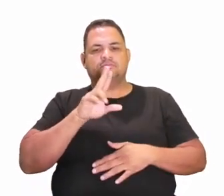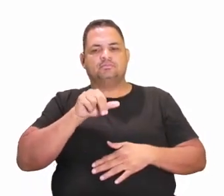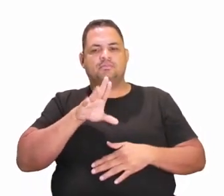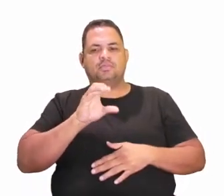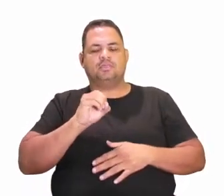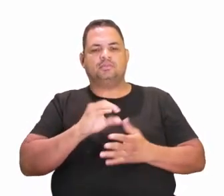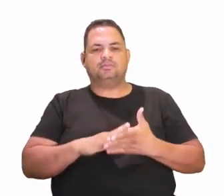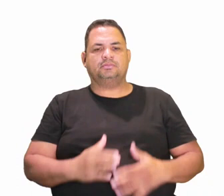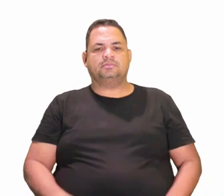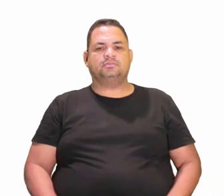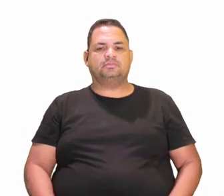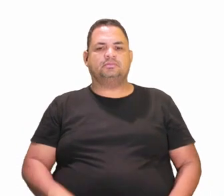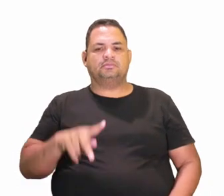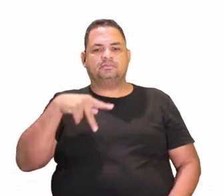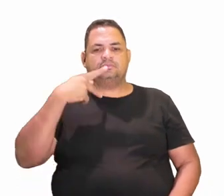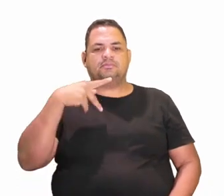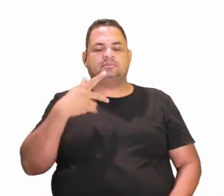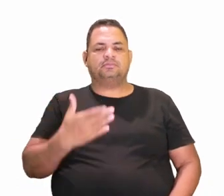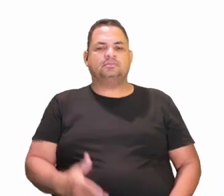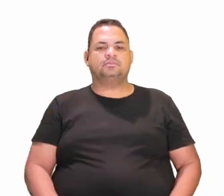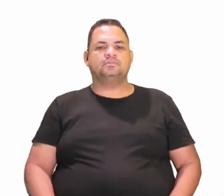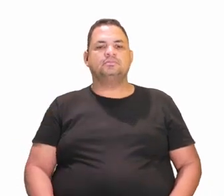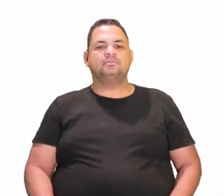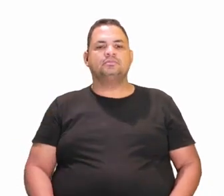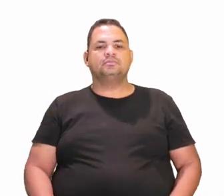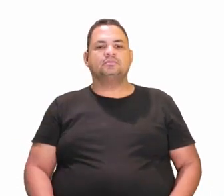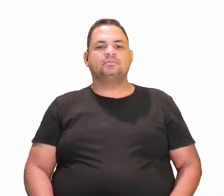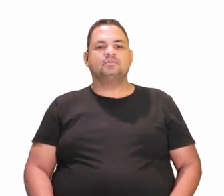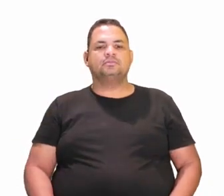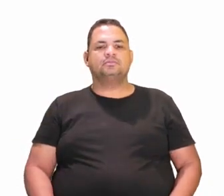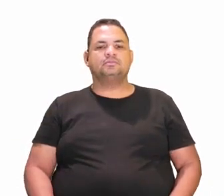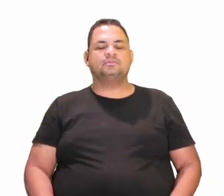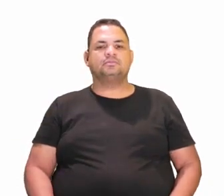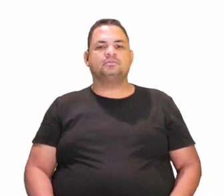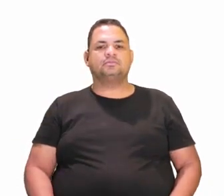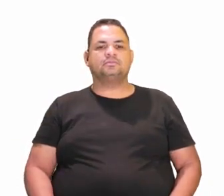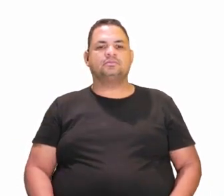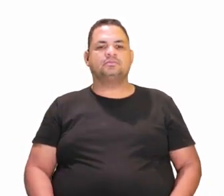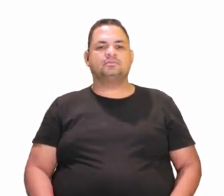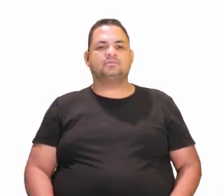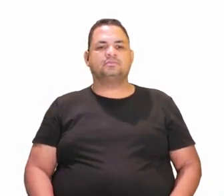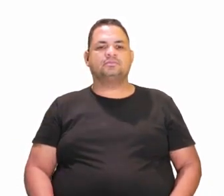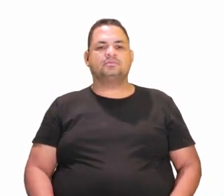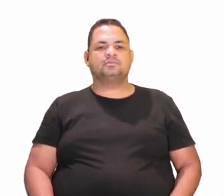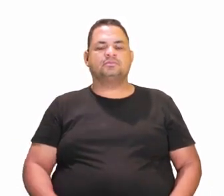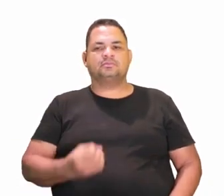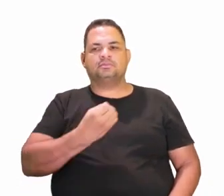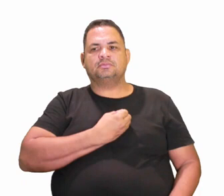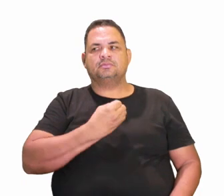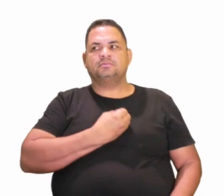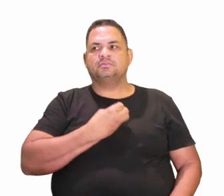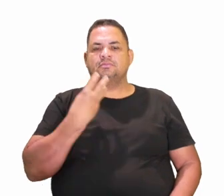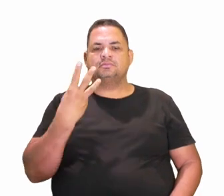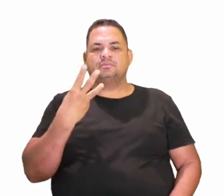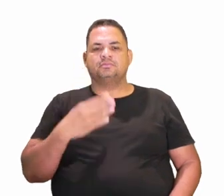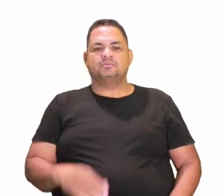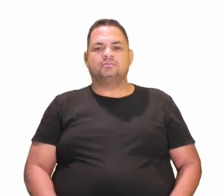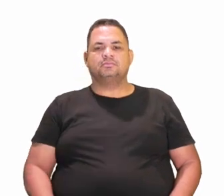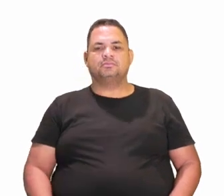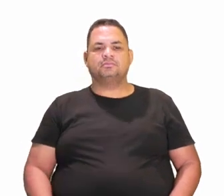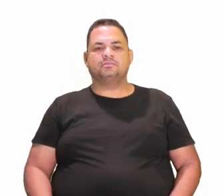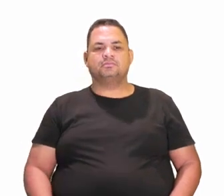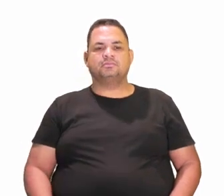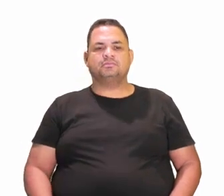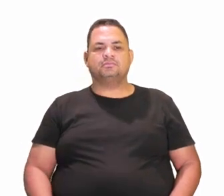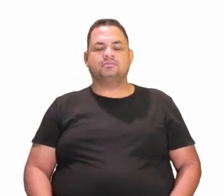na pegadinha. Falei tanto que quase caí na pegadinha. Kwanzaa não é comemorado no Brasil. Na questão 3, when does the